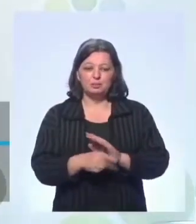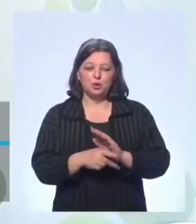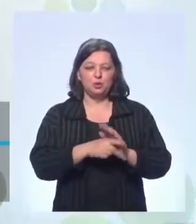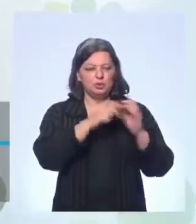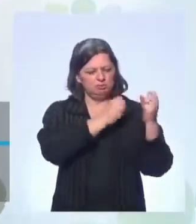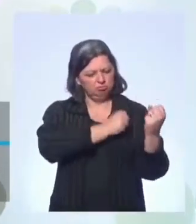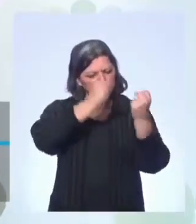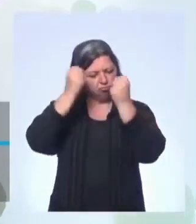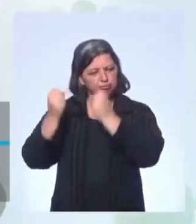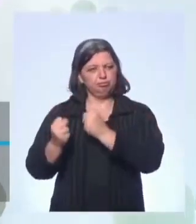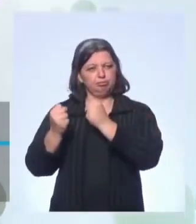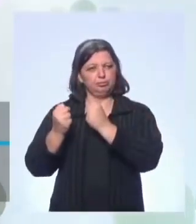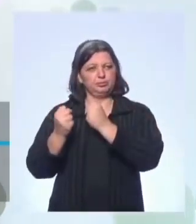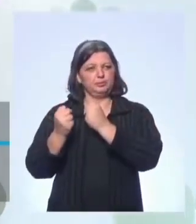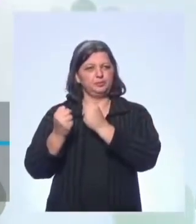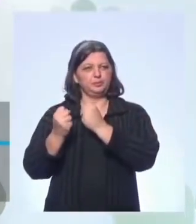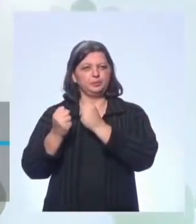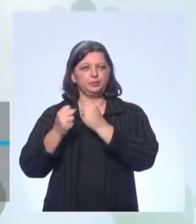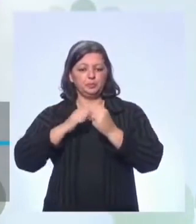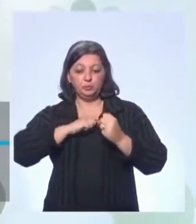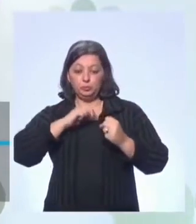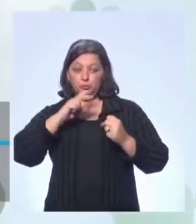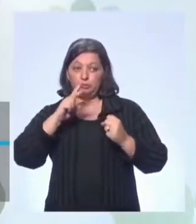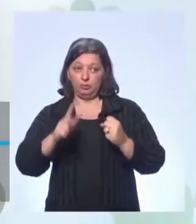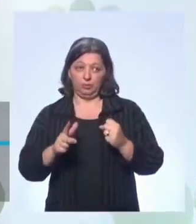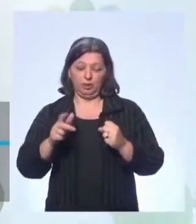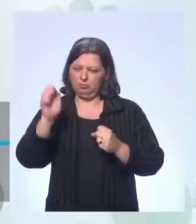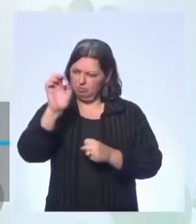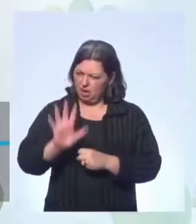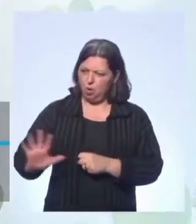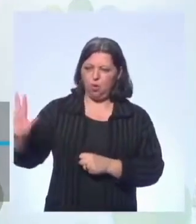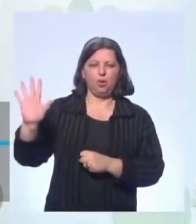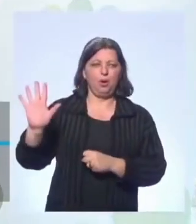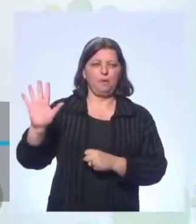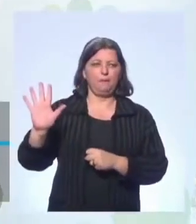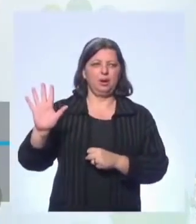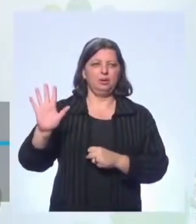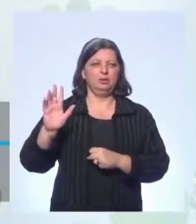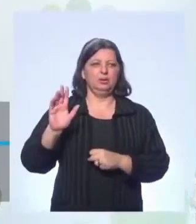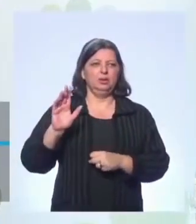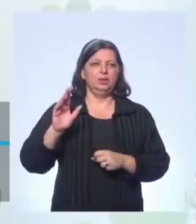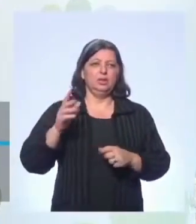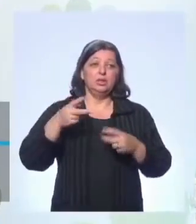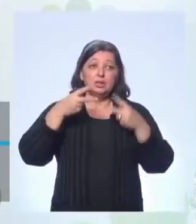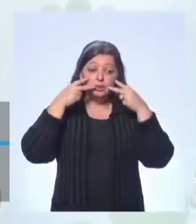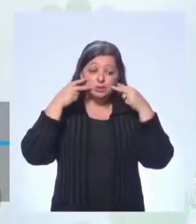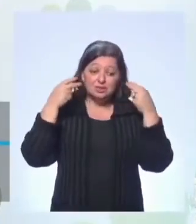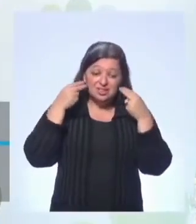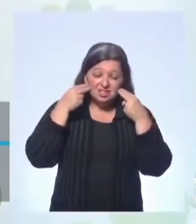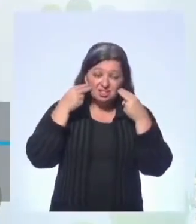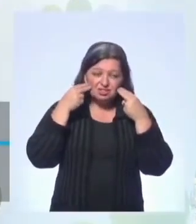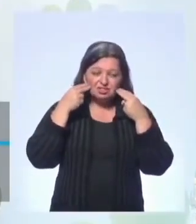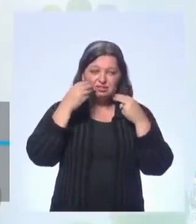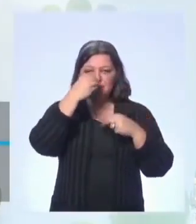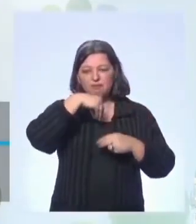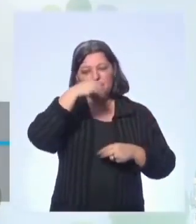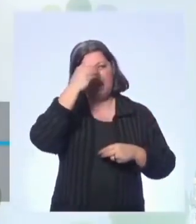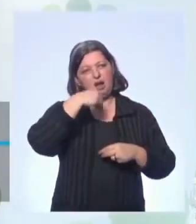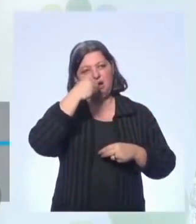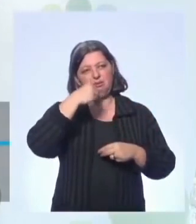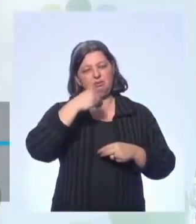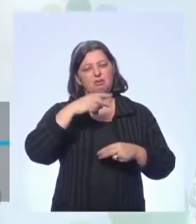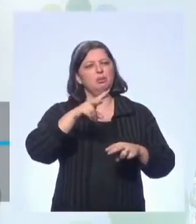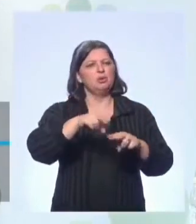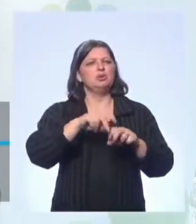sobre o mais fraco, os europeus sendo os mais fortes e os indígenas sendo os mais fracos, né?